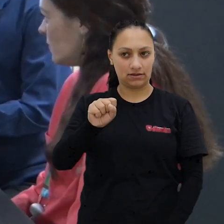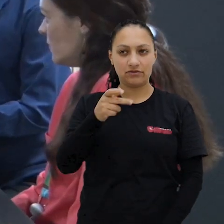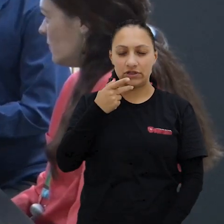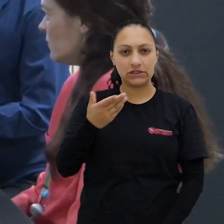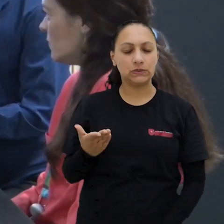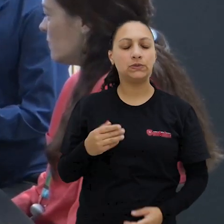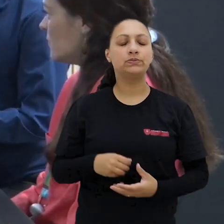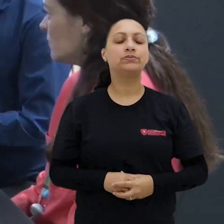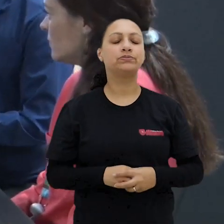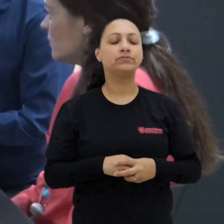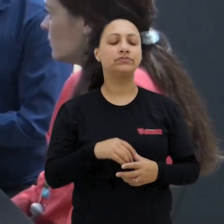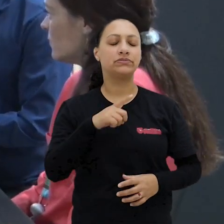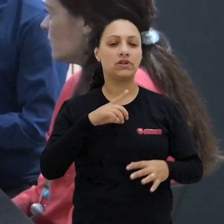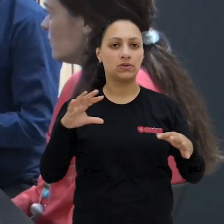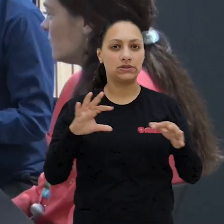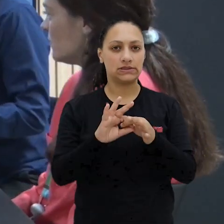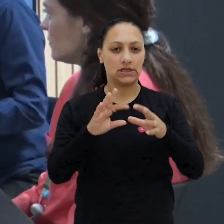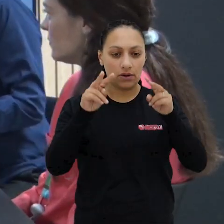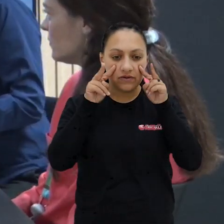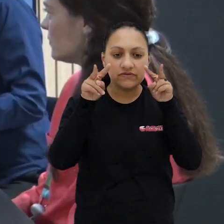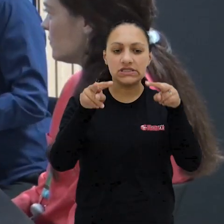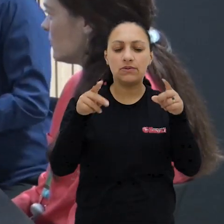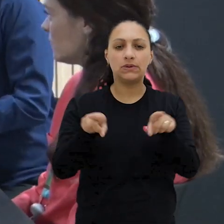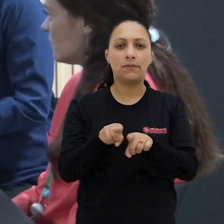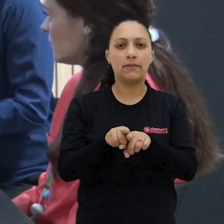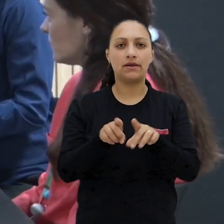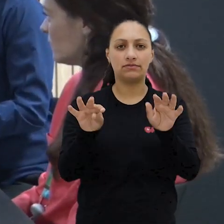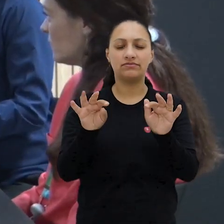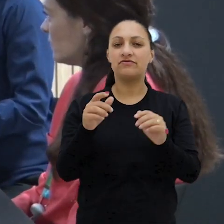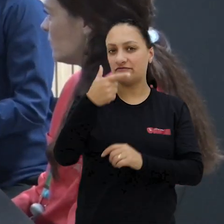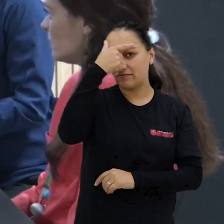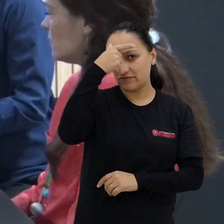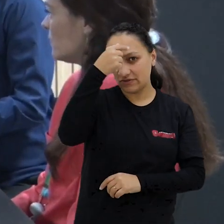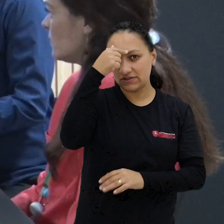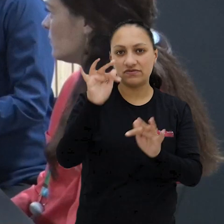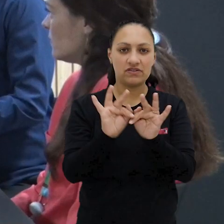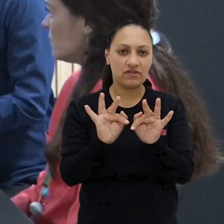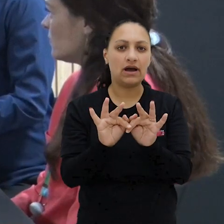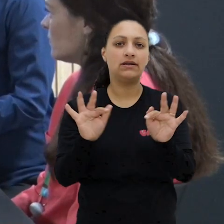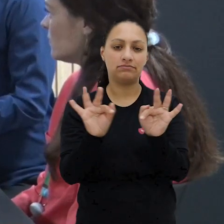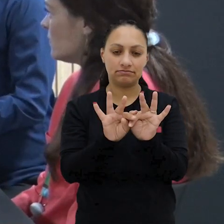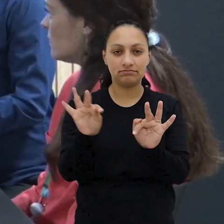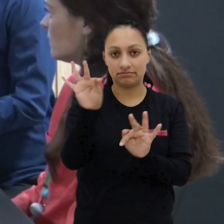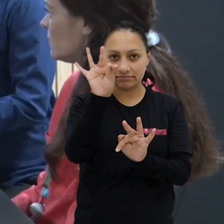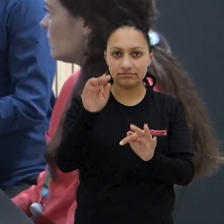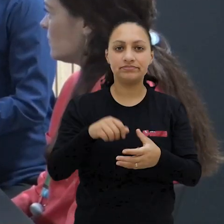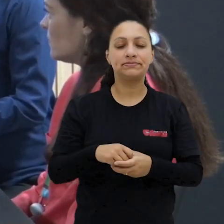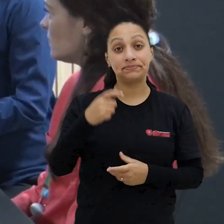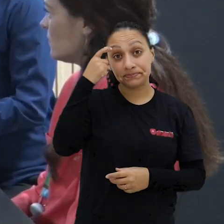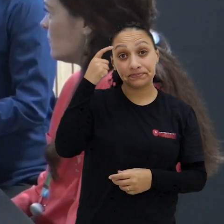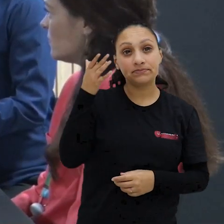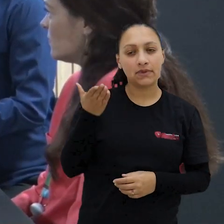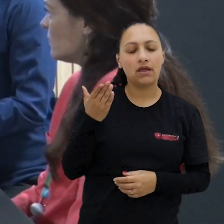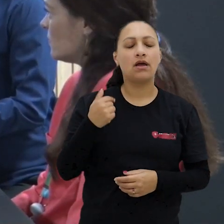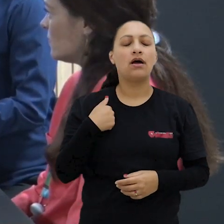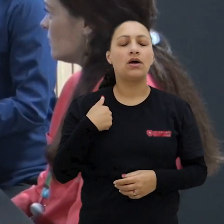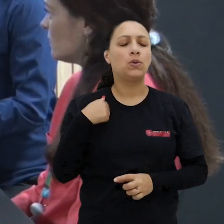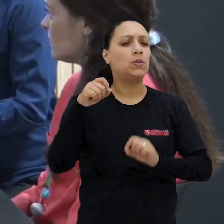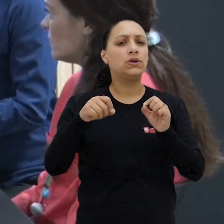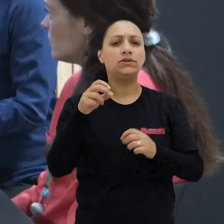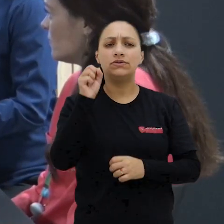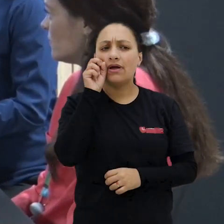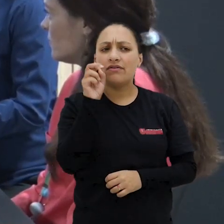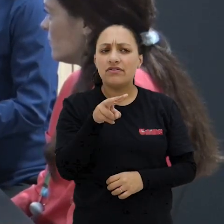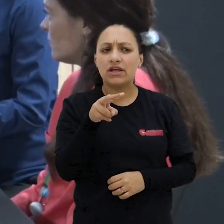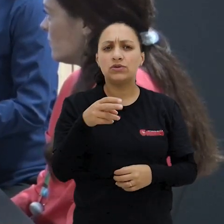essa conexão, né, com o Fevale, com o Tech Park, também tem todo esse raciocínio. O que tu tá enxergando, por exemplo, nessa